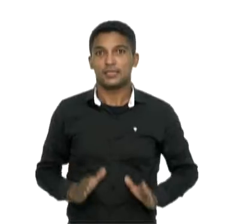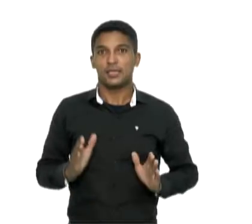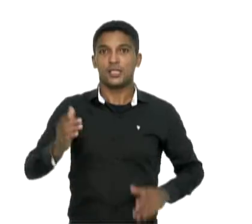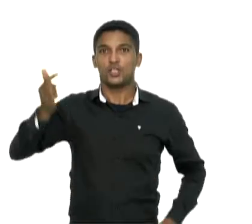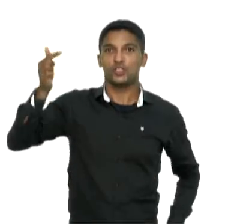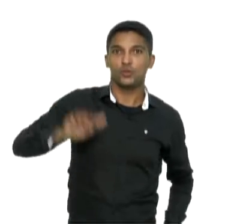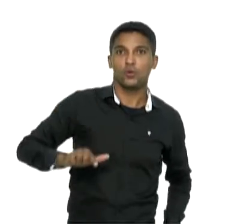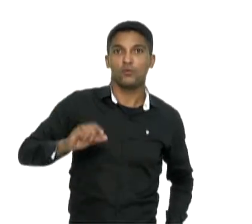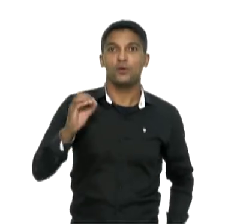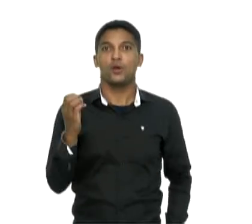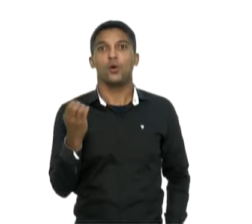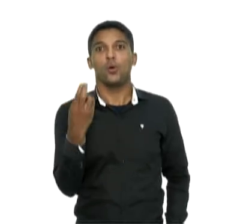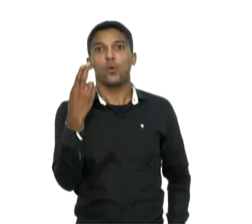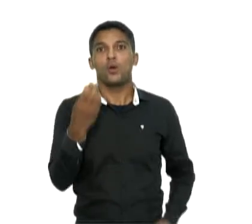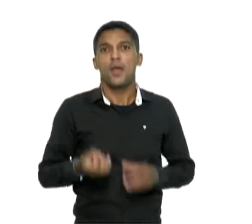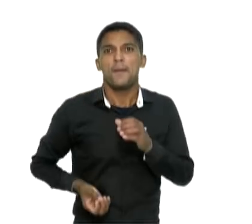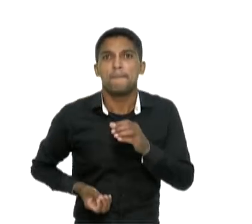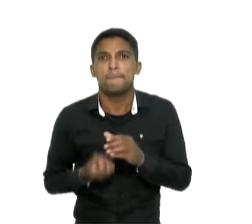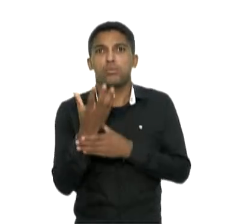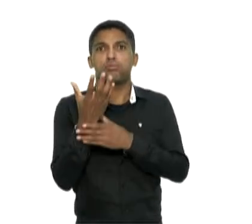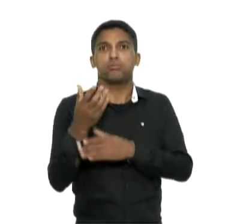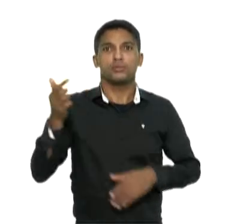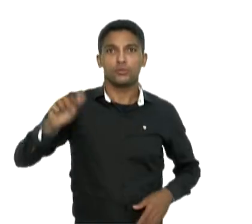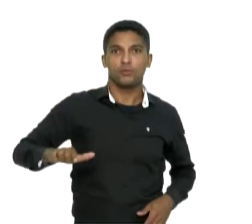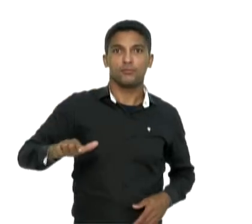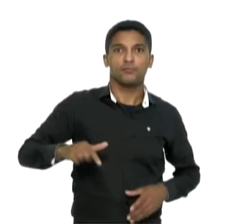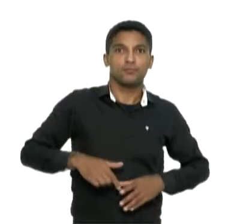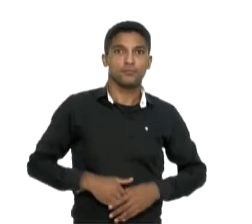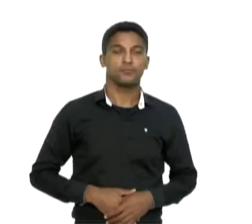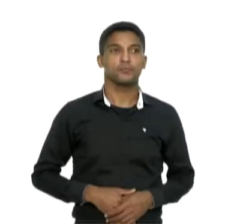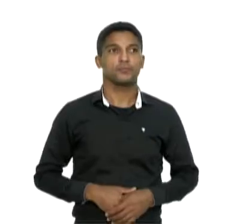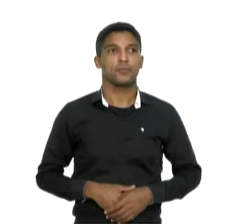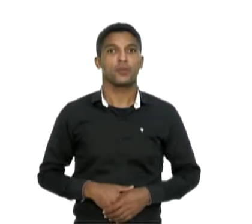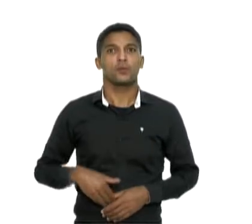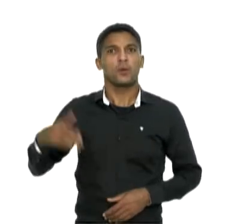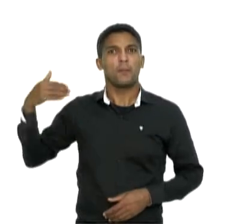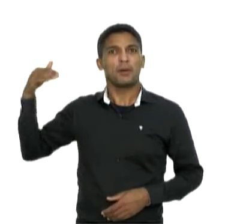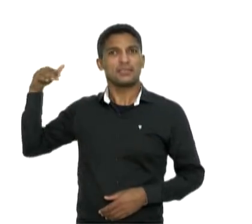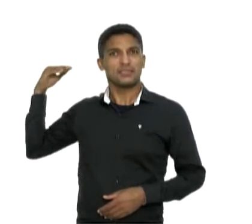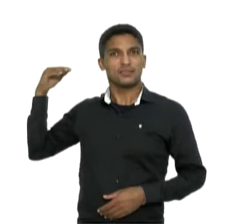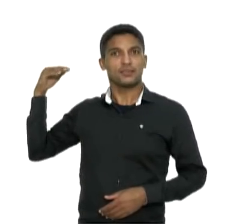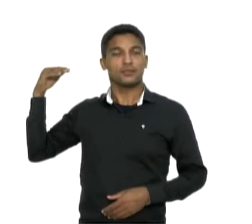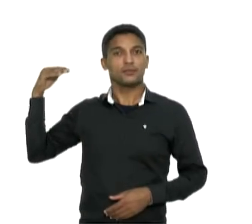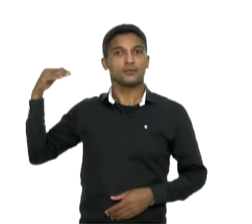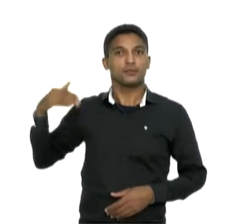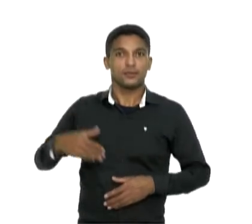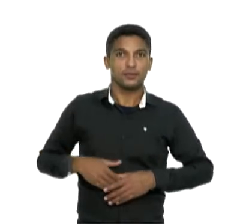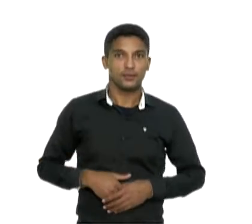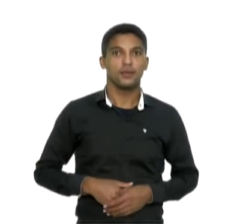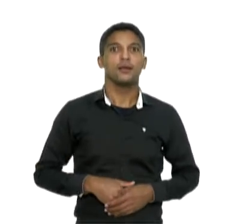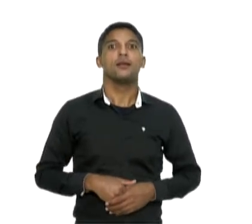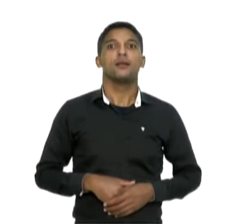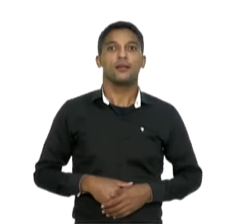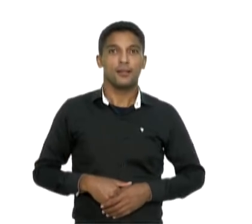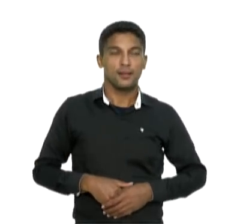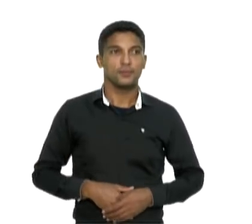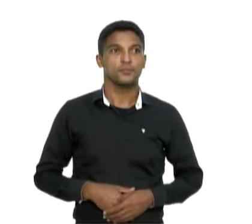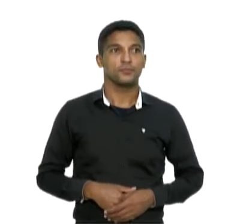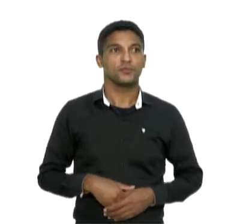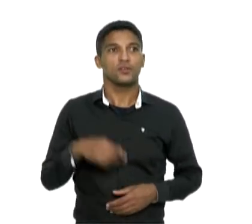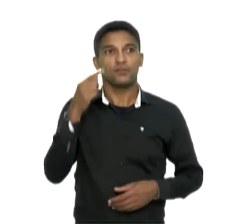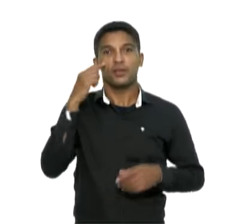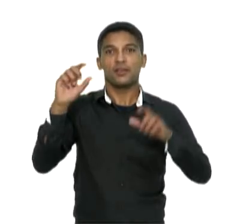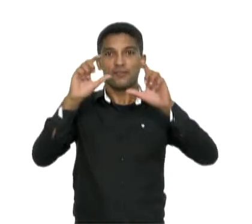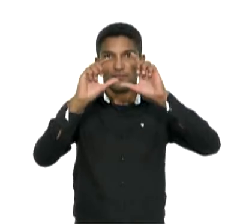elogiar um poeta, um artista desse período, diziam que a sua obra era tão boa quanto a dos antigos. E essa frase é